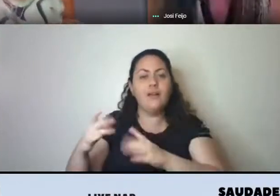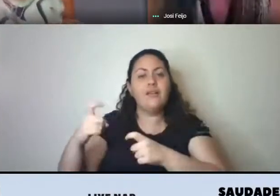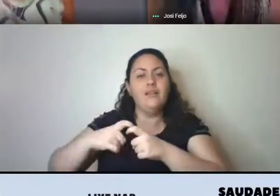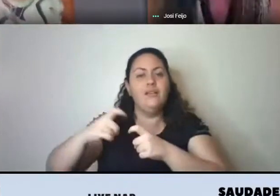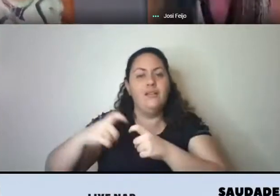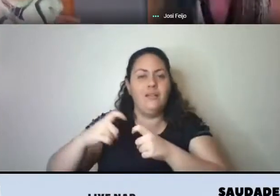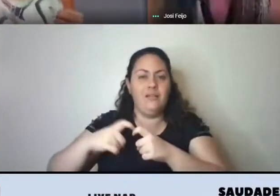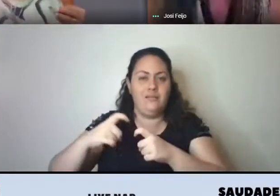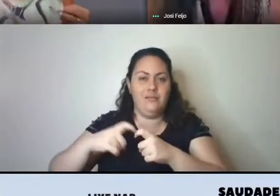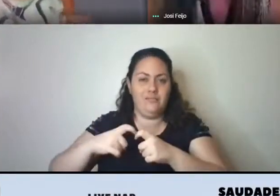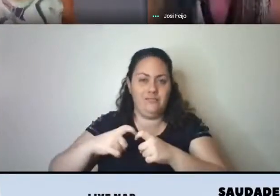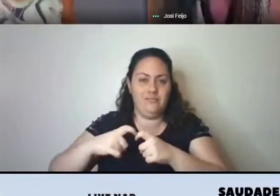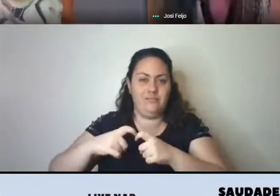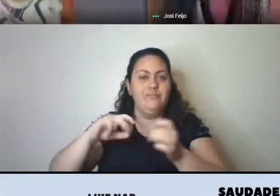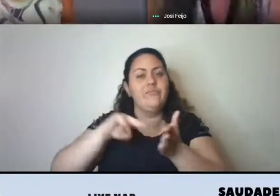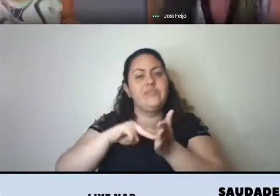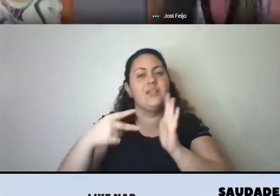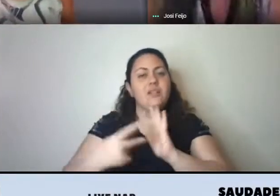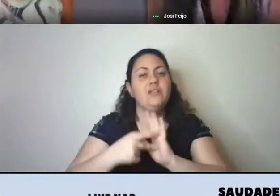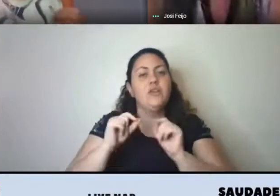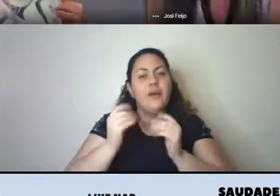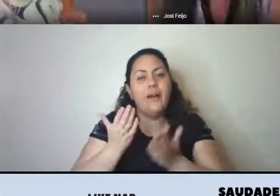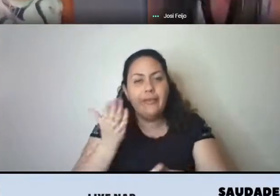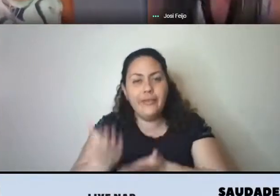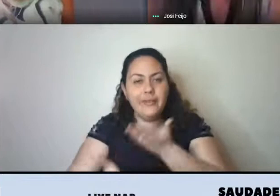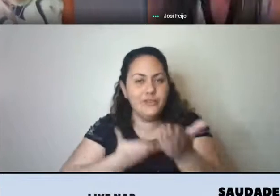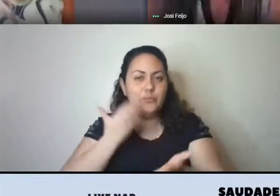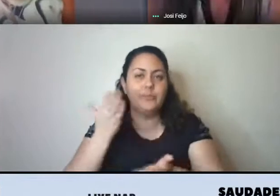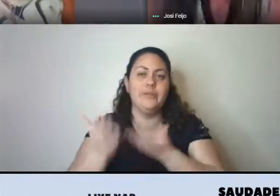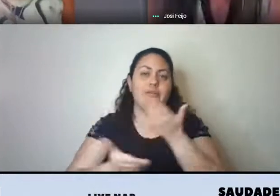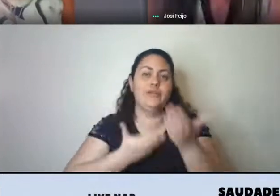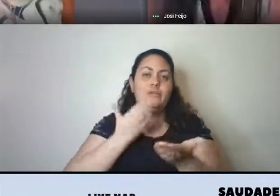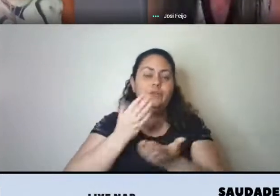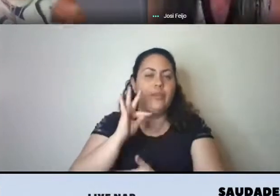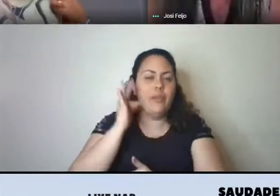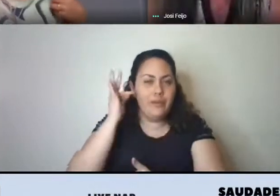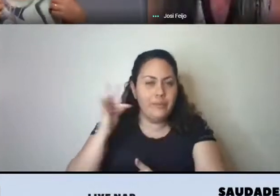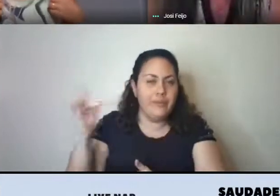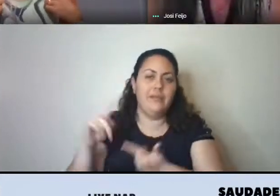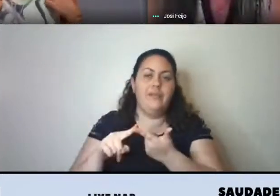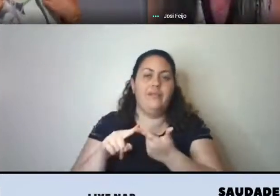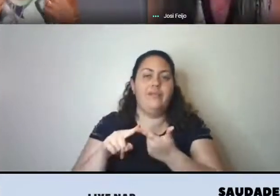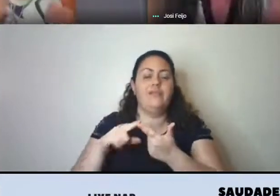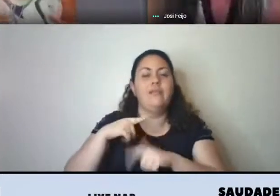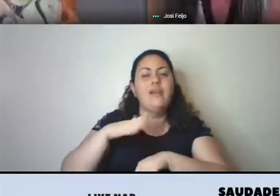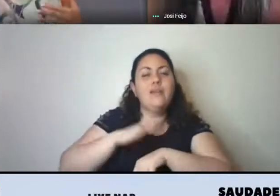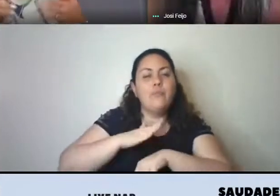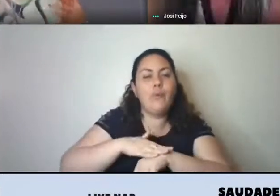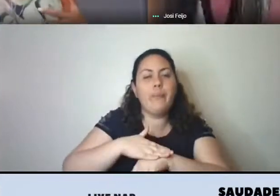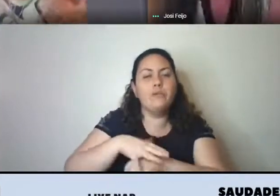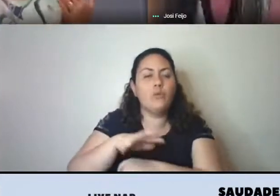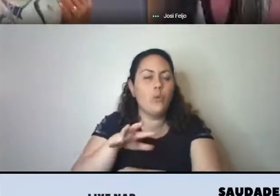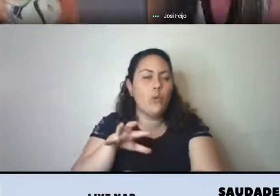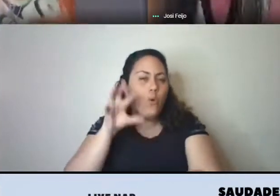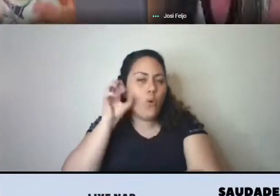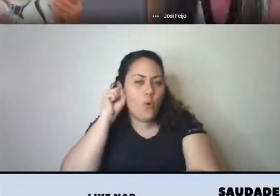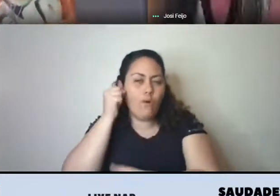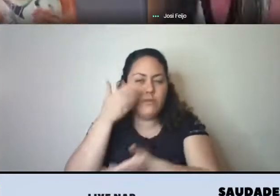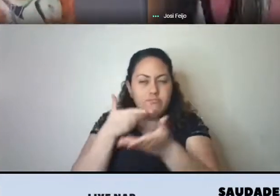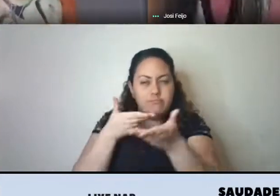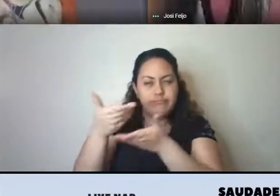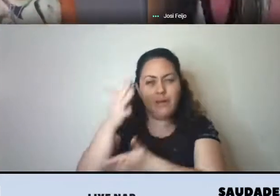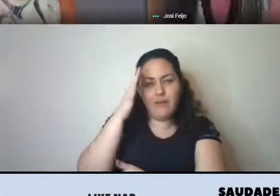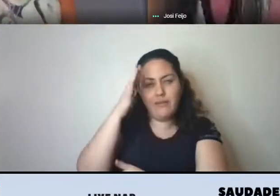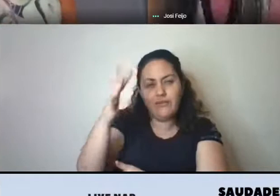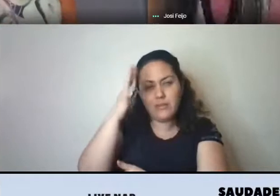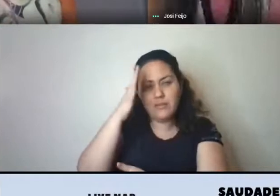oferece atendimentos clínicos, a gente oferece um espaço de escuta e de reflexão sobre oficinas, enfim,